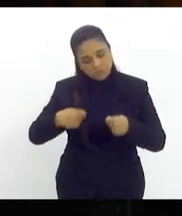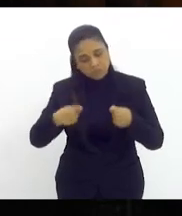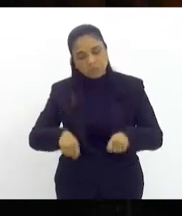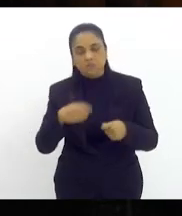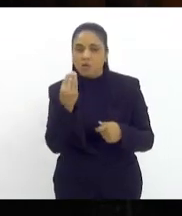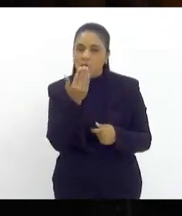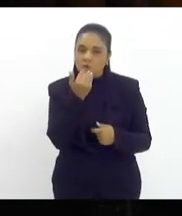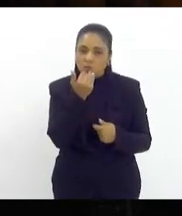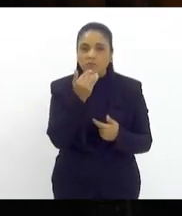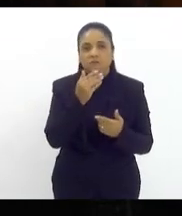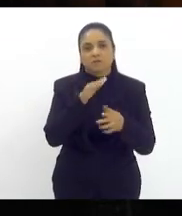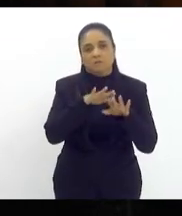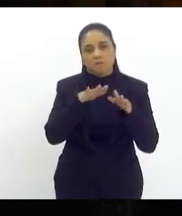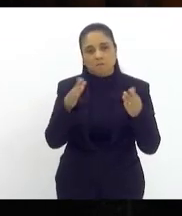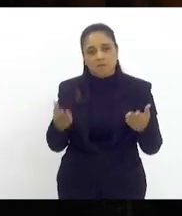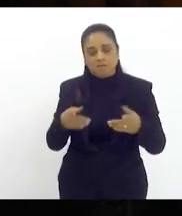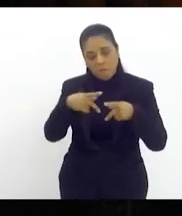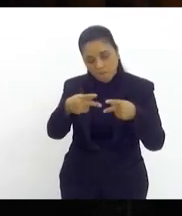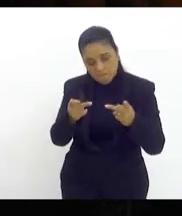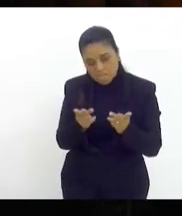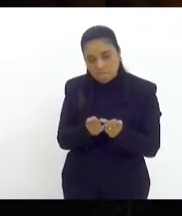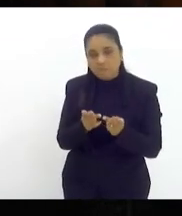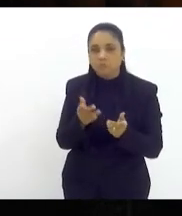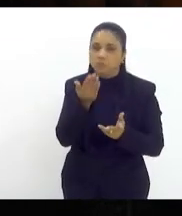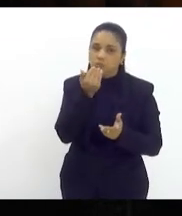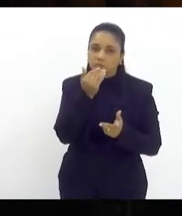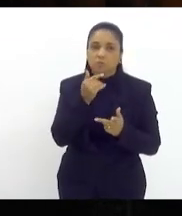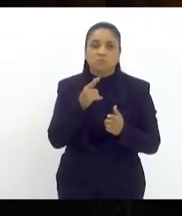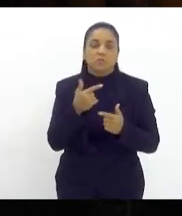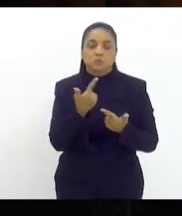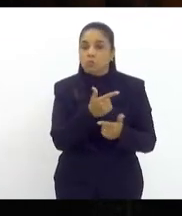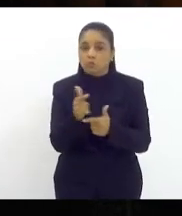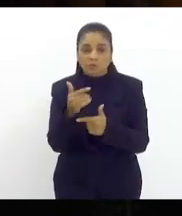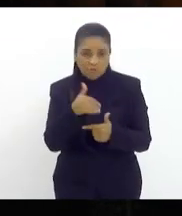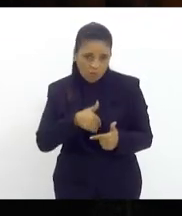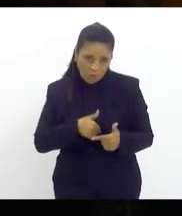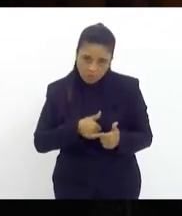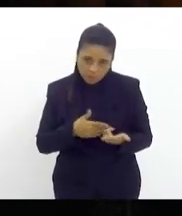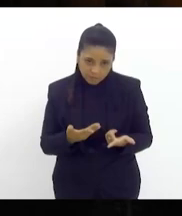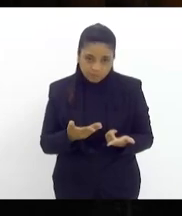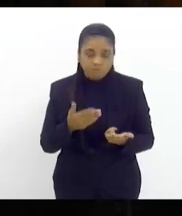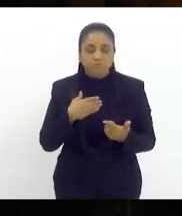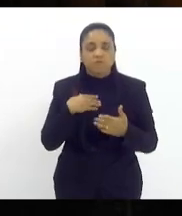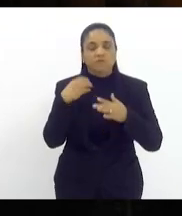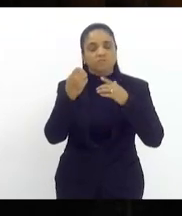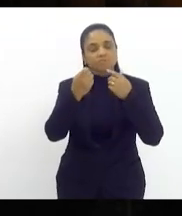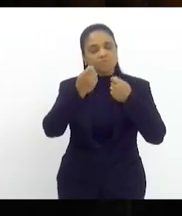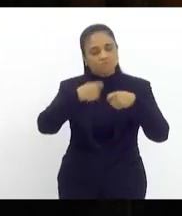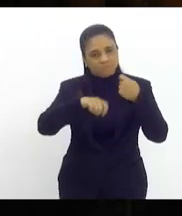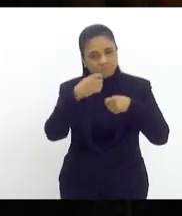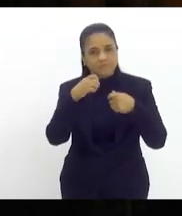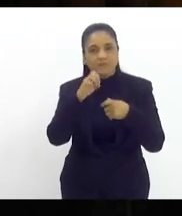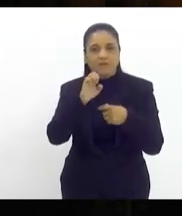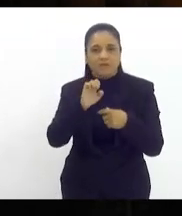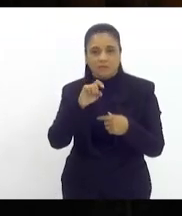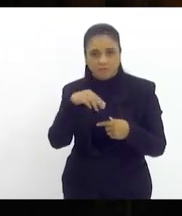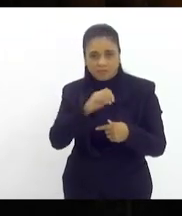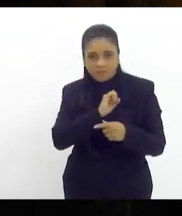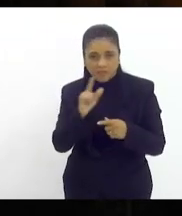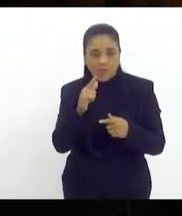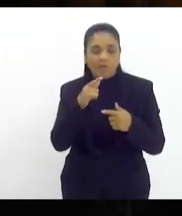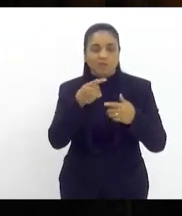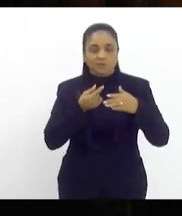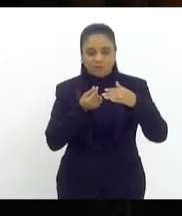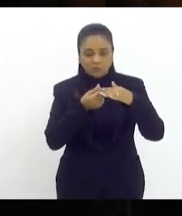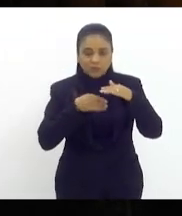tem que garantir o prato cheio para que ninguém passa fome então falei da Enel falei do Super RJ e aí como